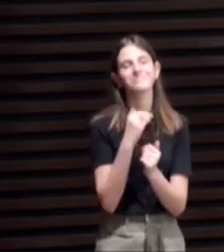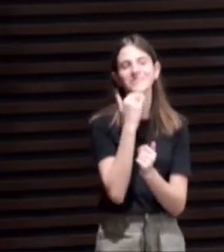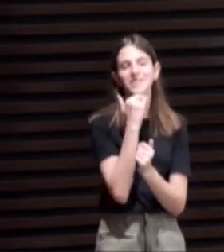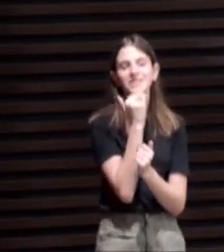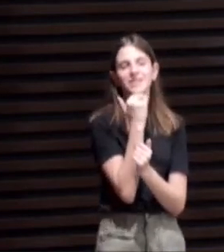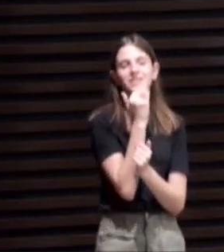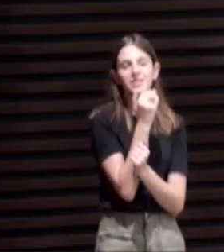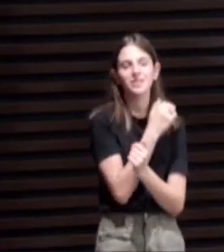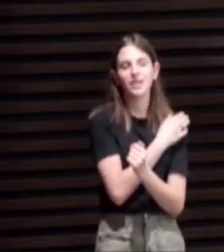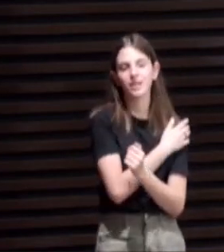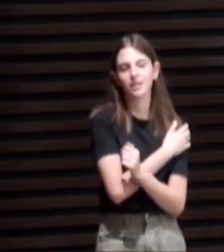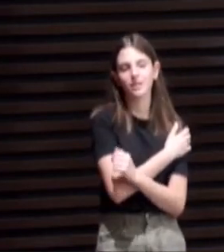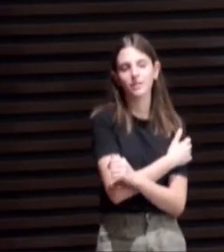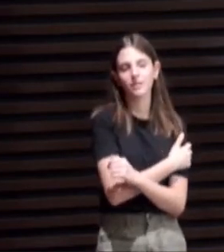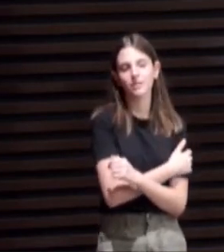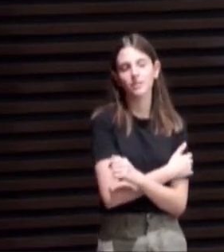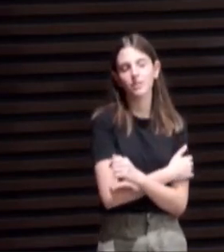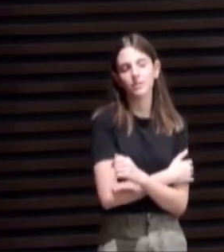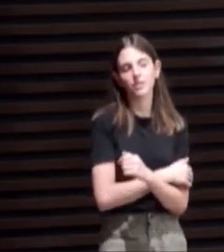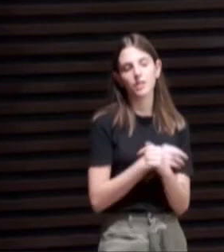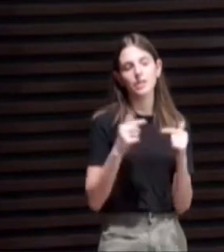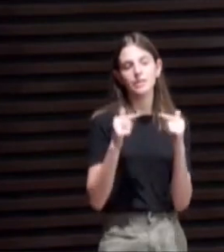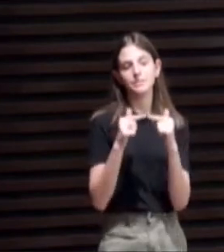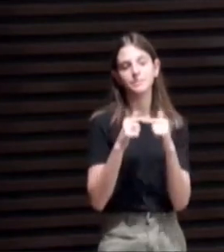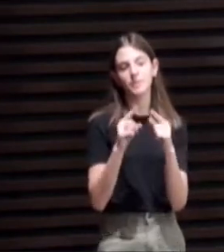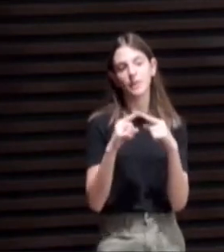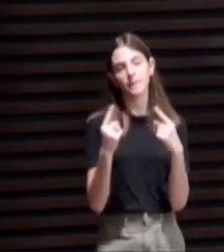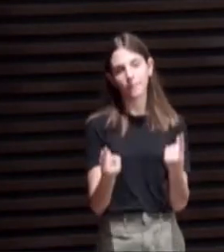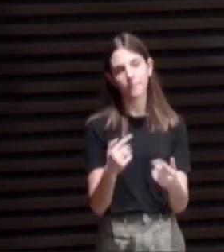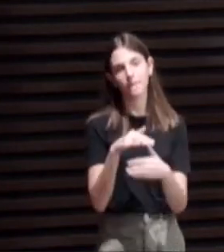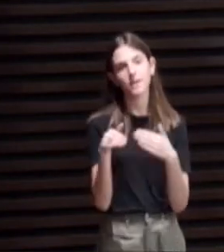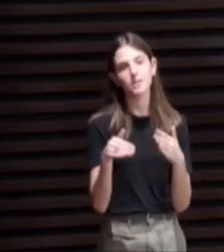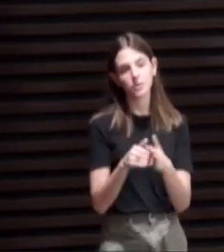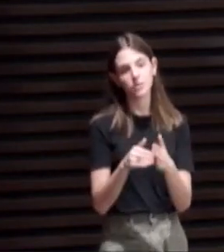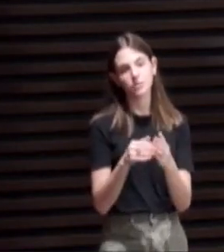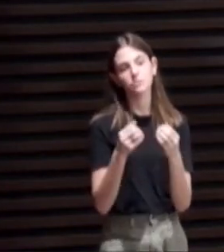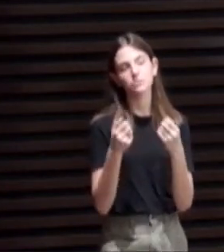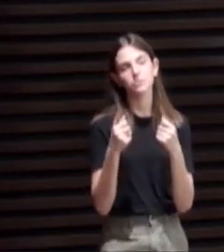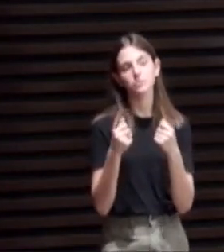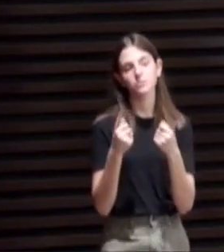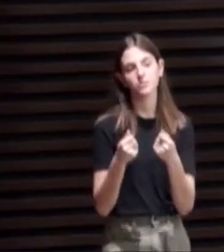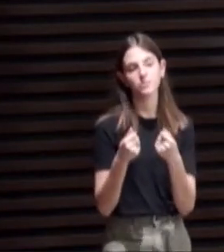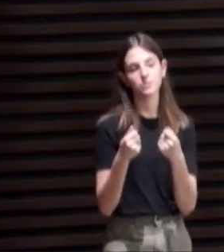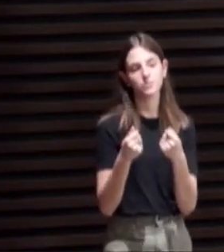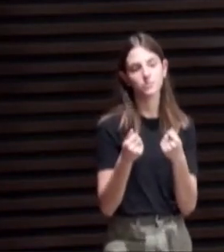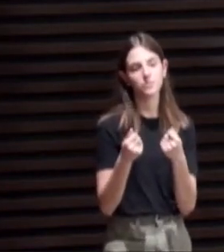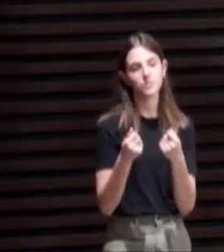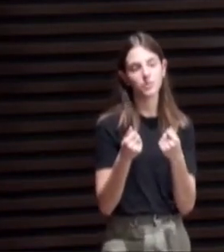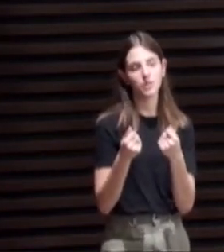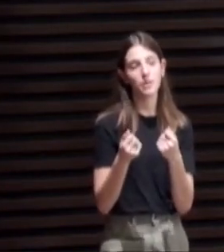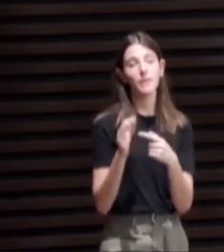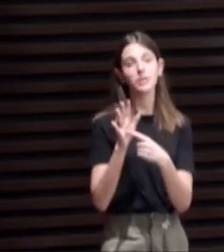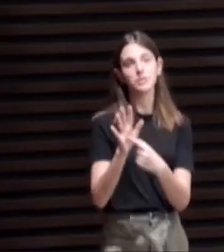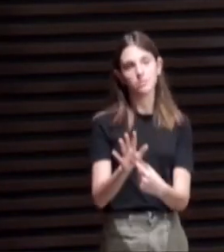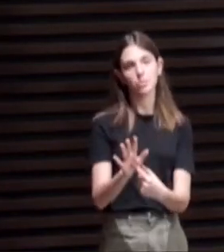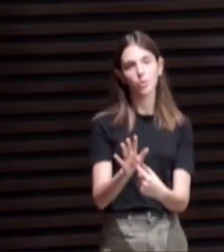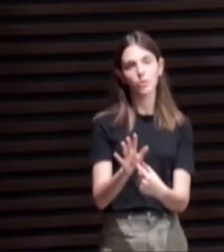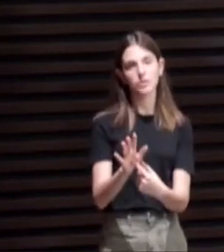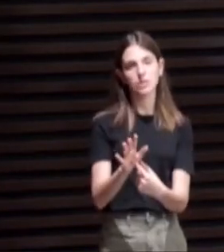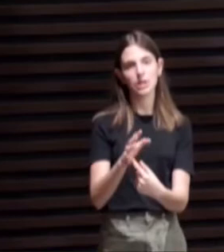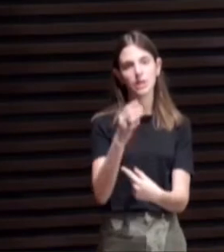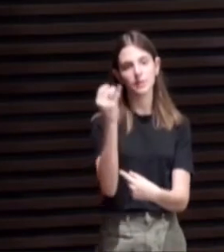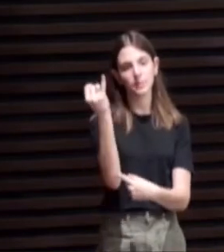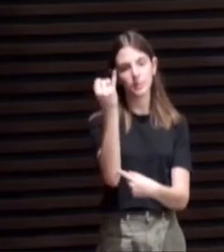que de todos os credos, o credo apostólico é o que mais apresenta os elementos